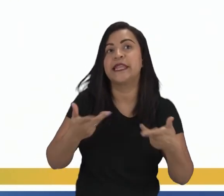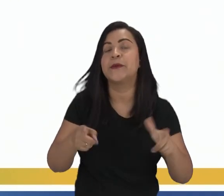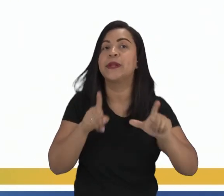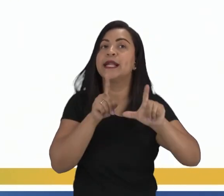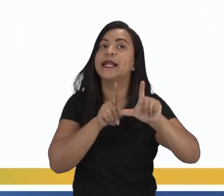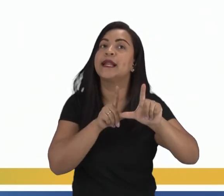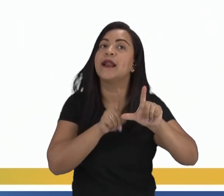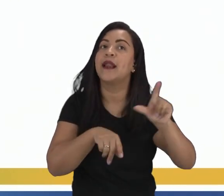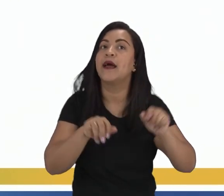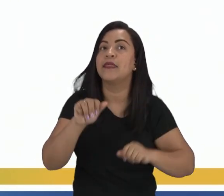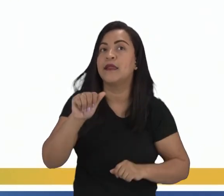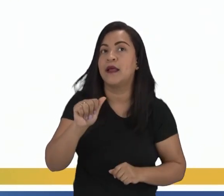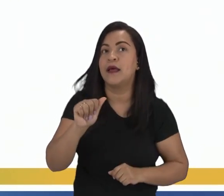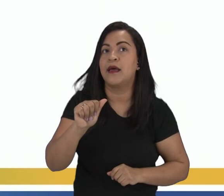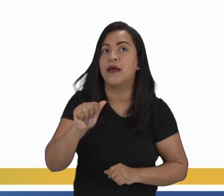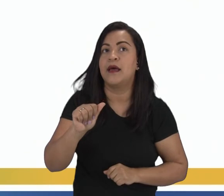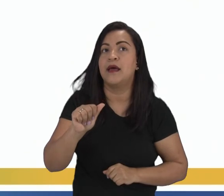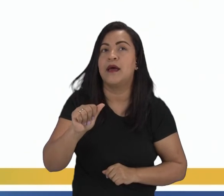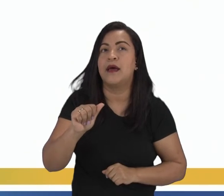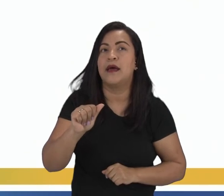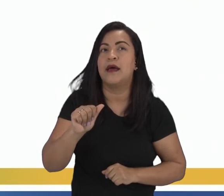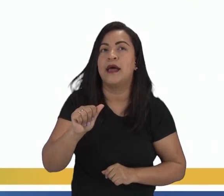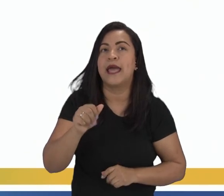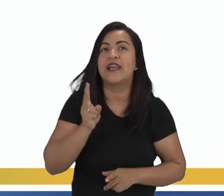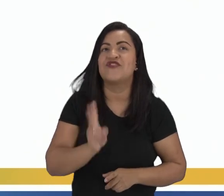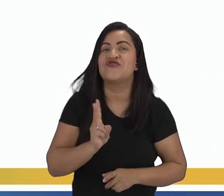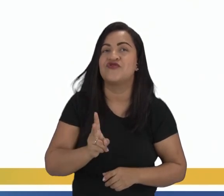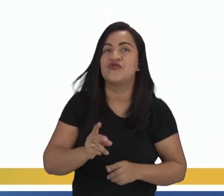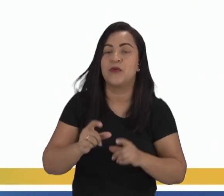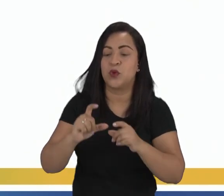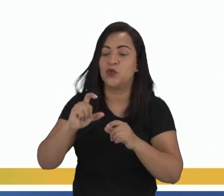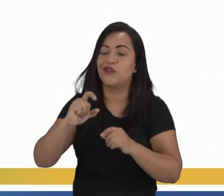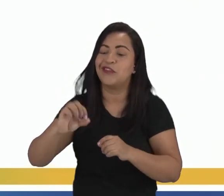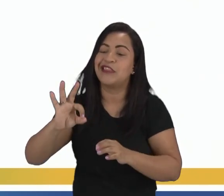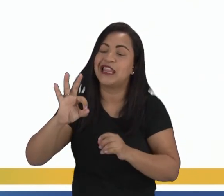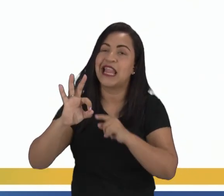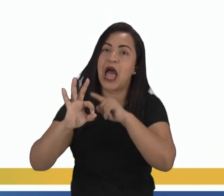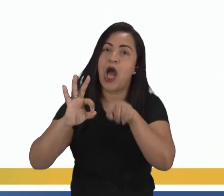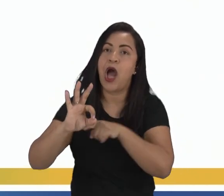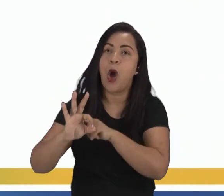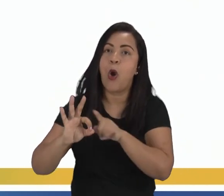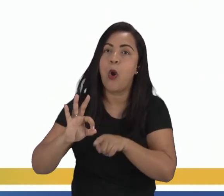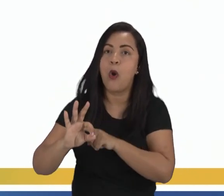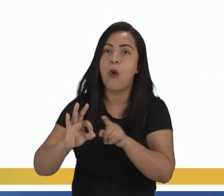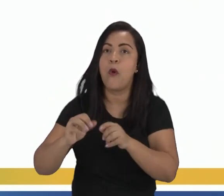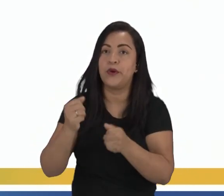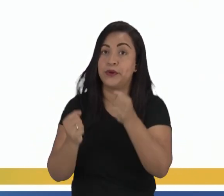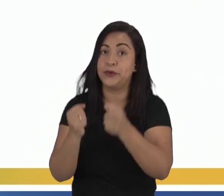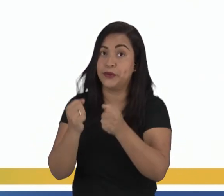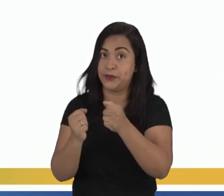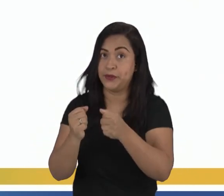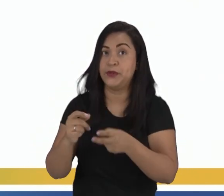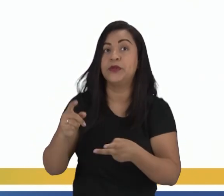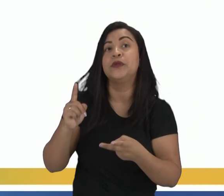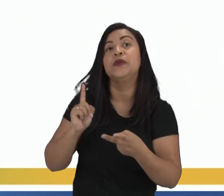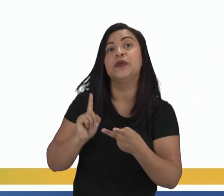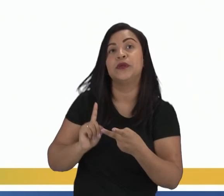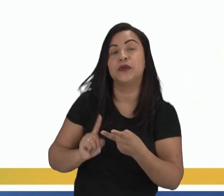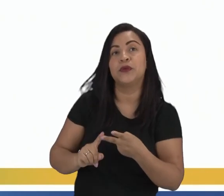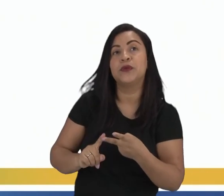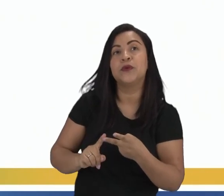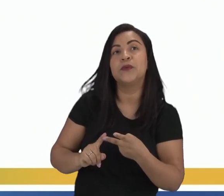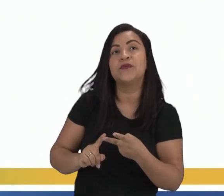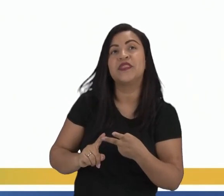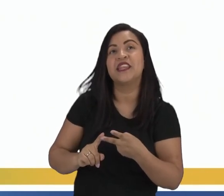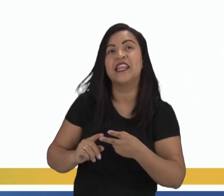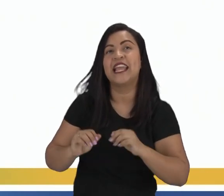Esse atrito é dinâmico na roda devido ao eixo. Letra B. Ele é estático na roda devido à